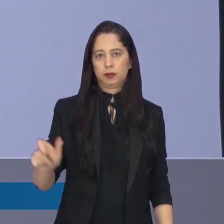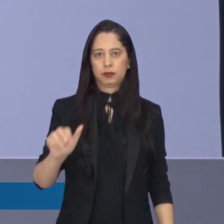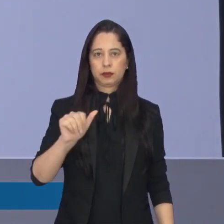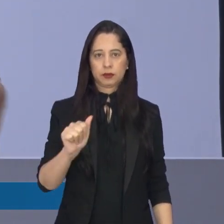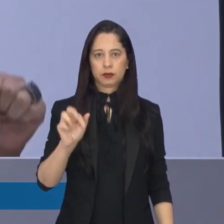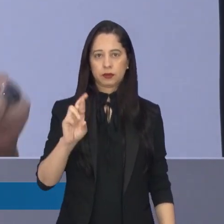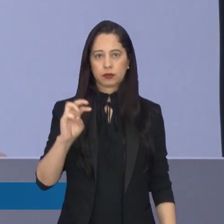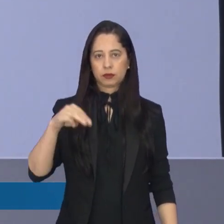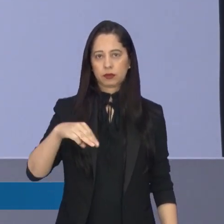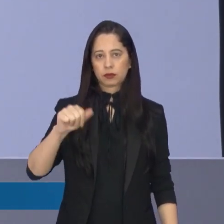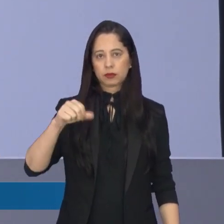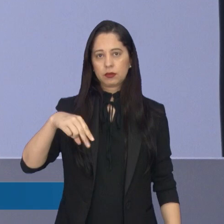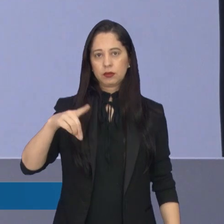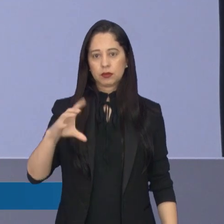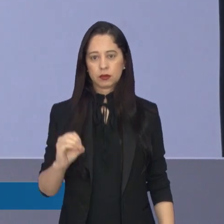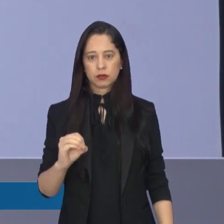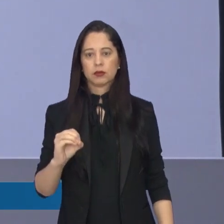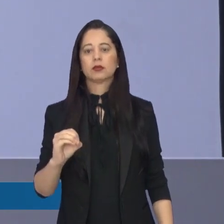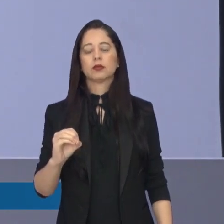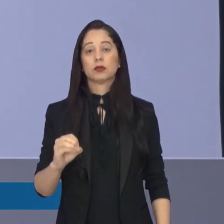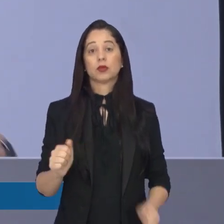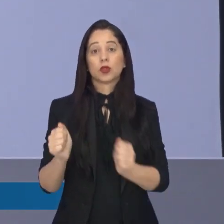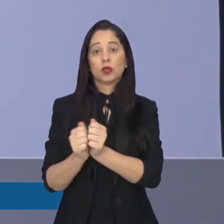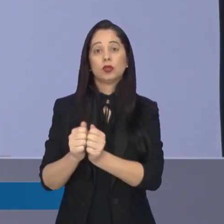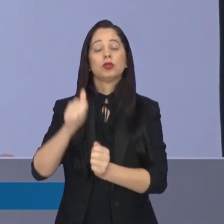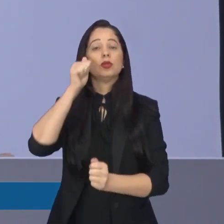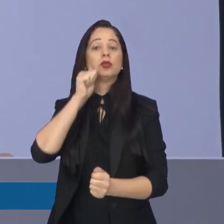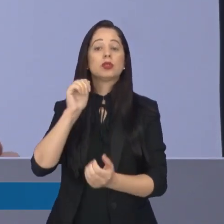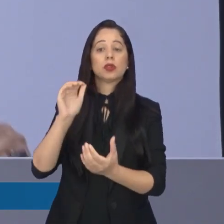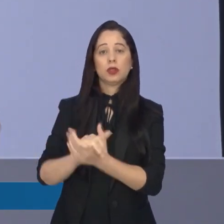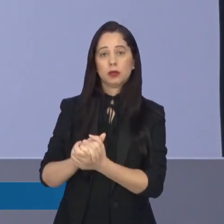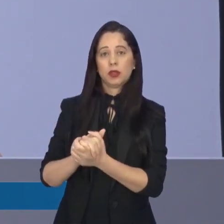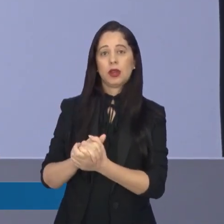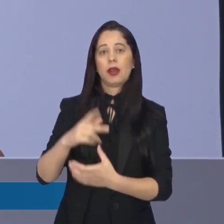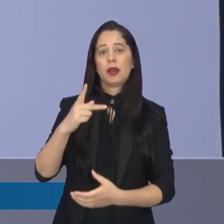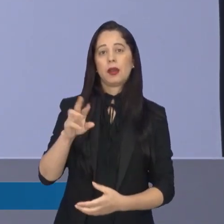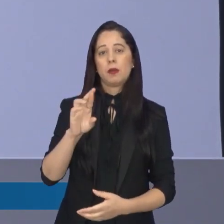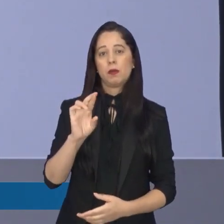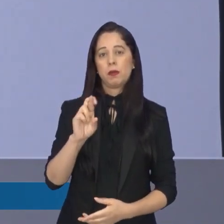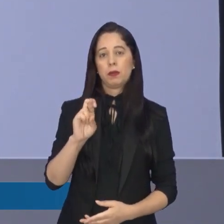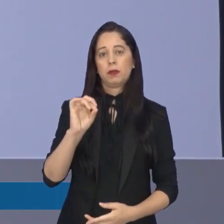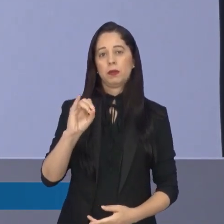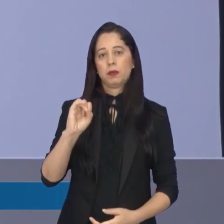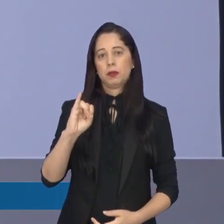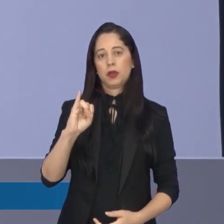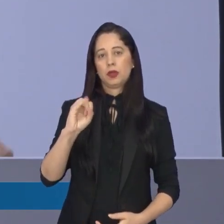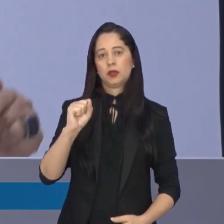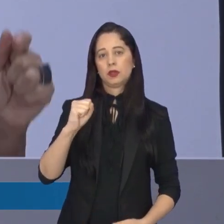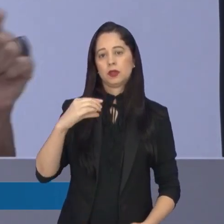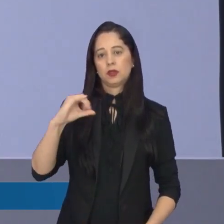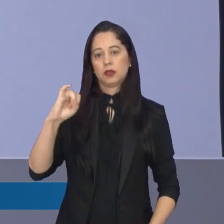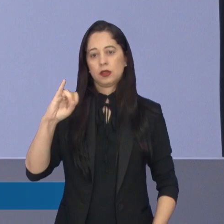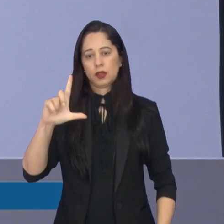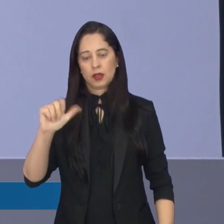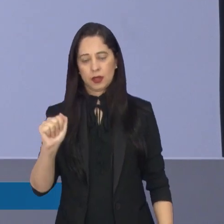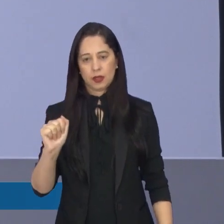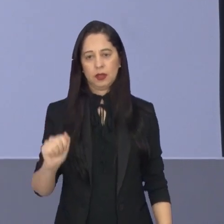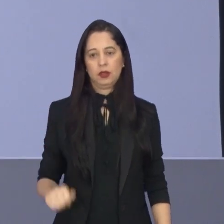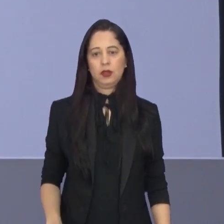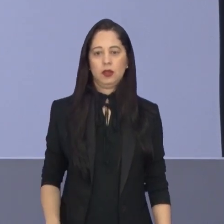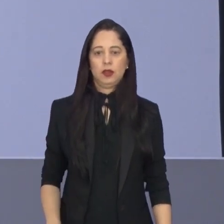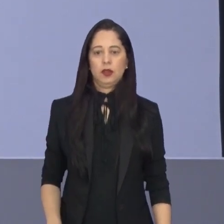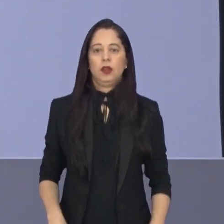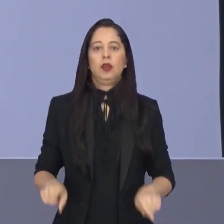Armando Zeferino Milioni, com sua esposa Priscila Vidal Milioni. Está aqui.